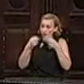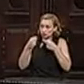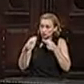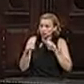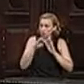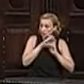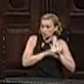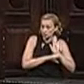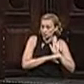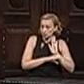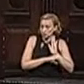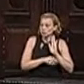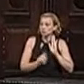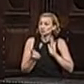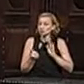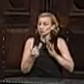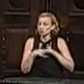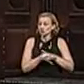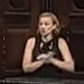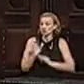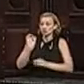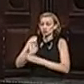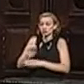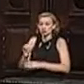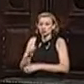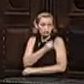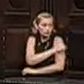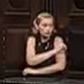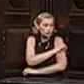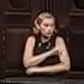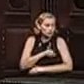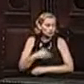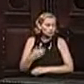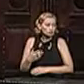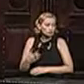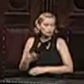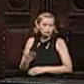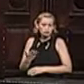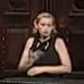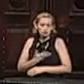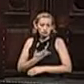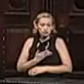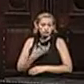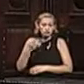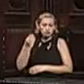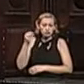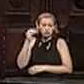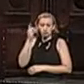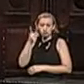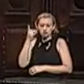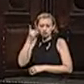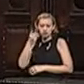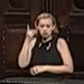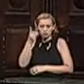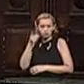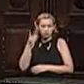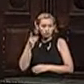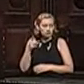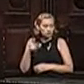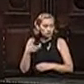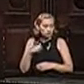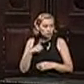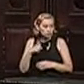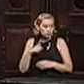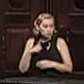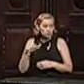emendas do orçamento do Estado do Rio de Janeiro. Senhoras e senhores deputados, uma tempestade ainda mais do que perfeita se avizinha. O